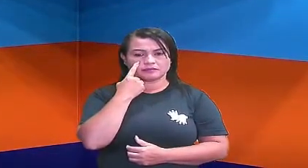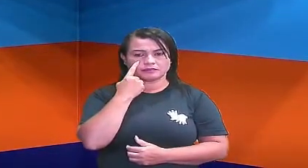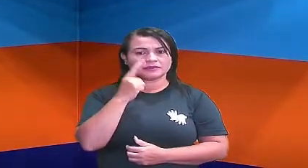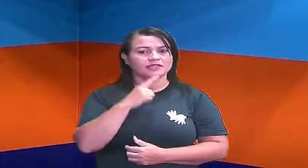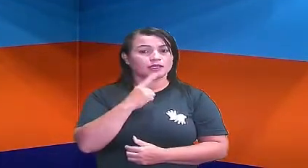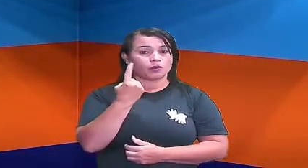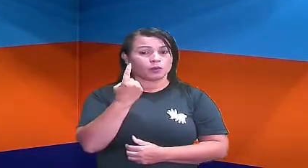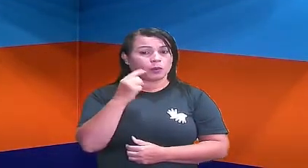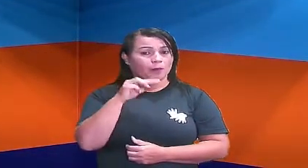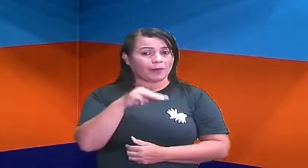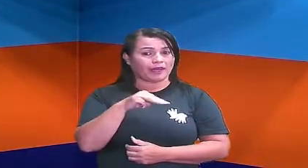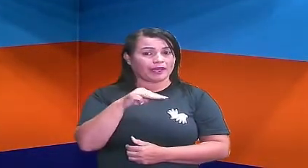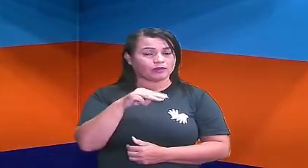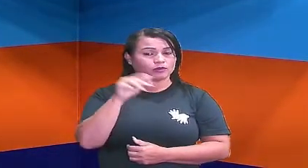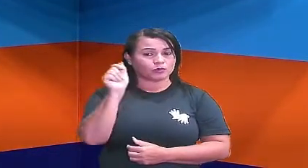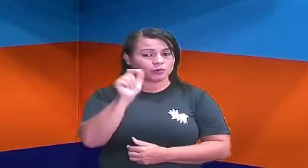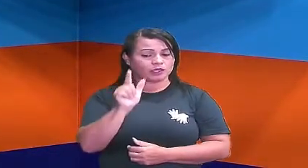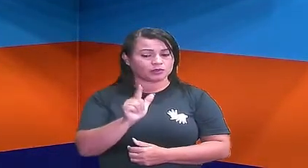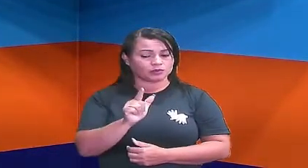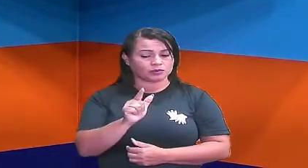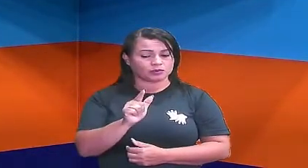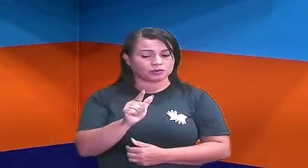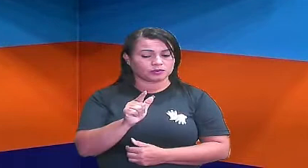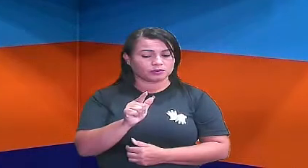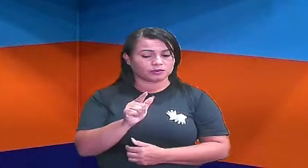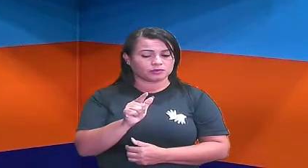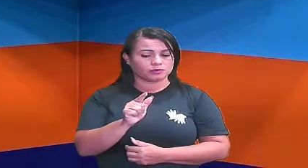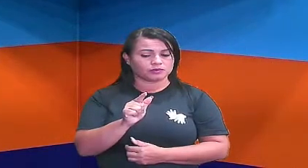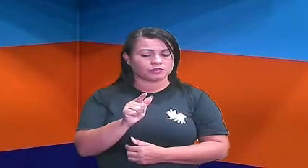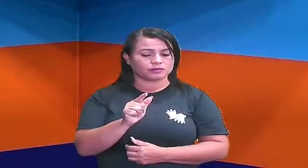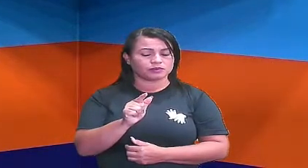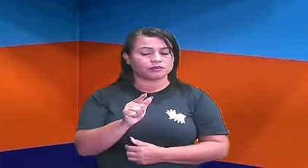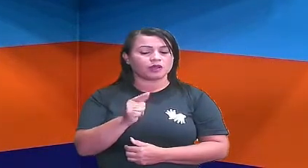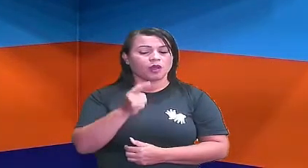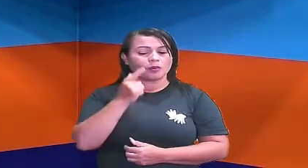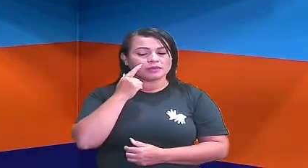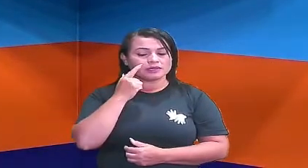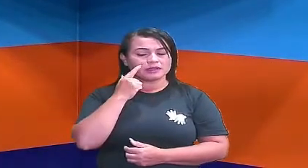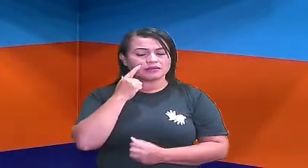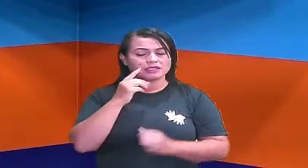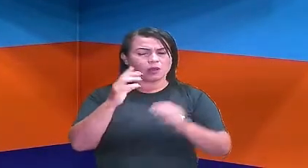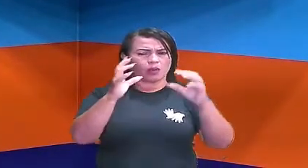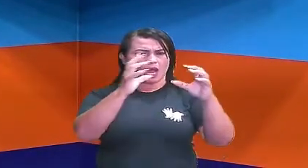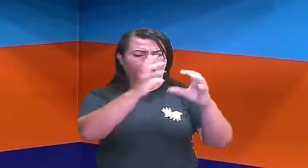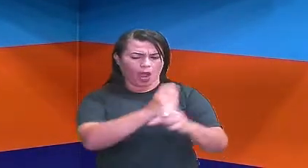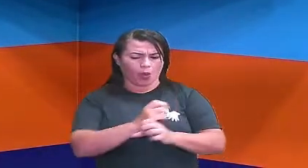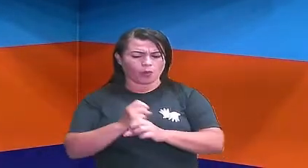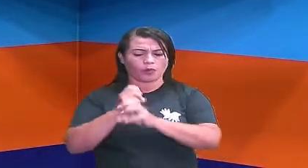quadrinho aqui, ó, azul, 1 metro por 1 metro. Então, se eu calcular aqui a